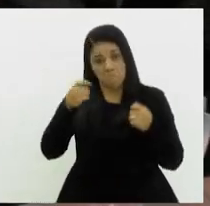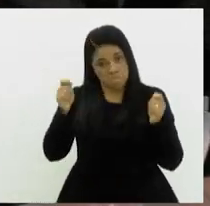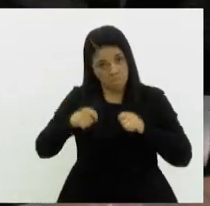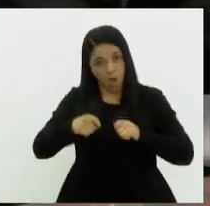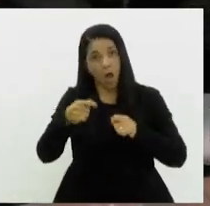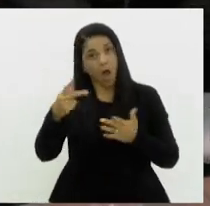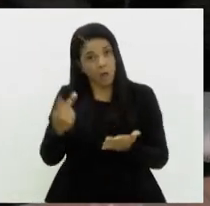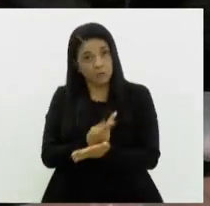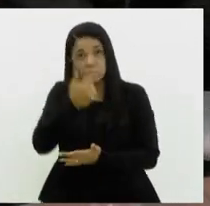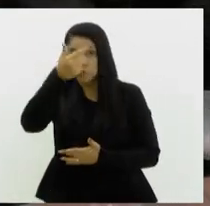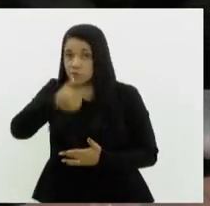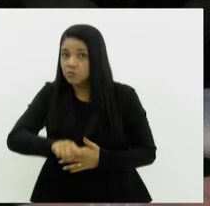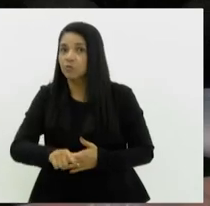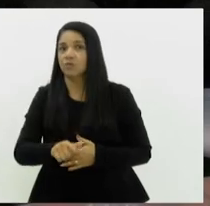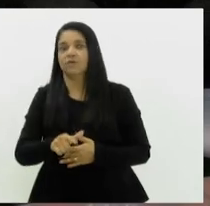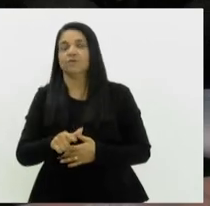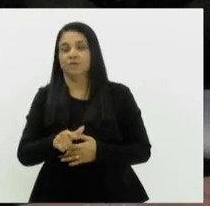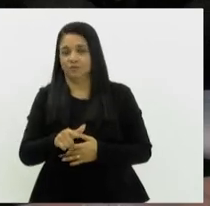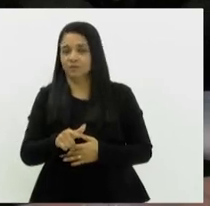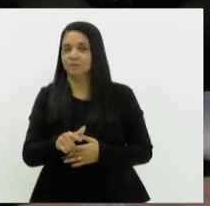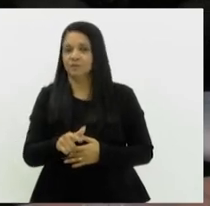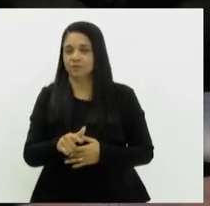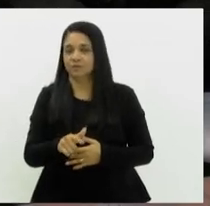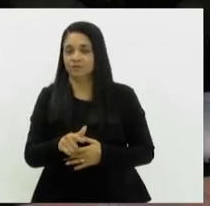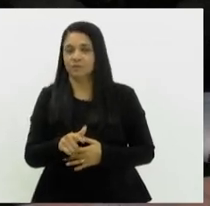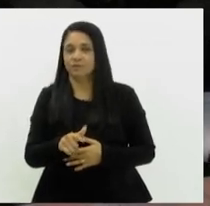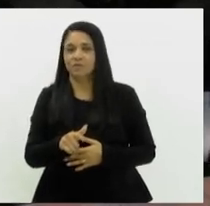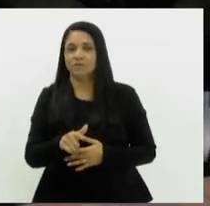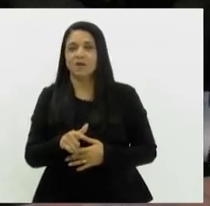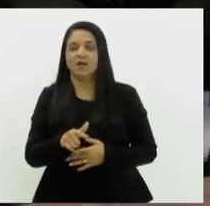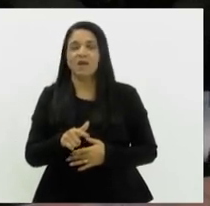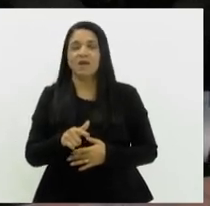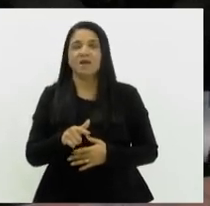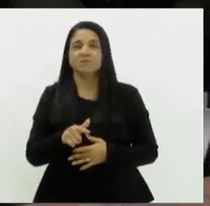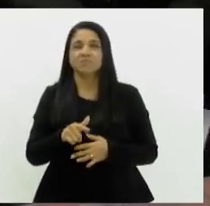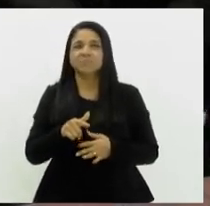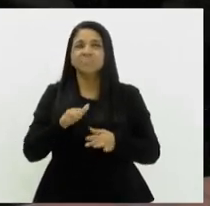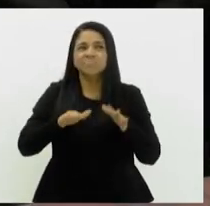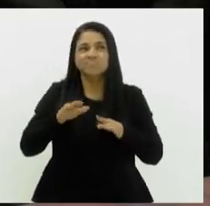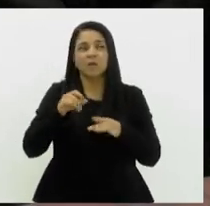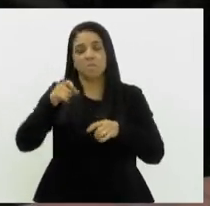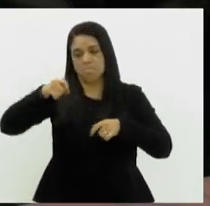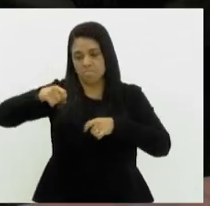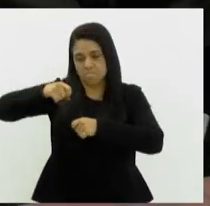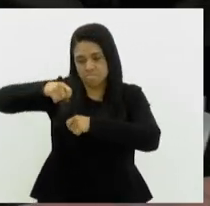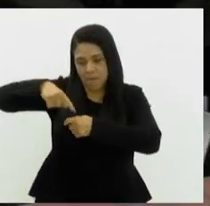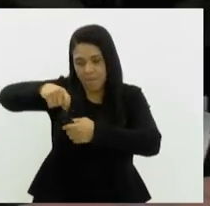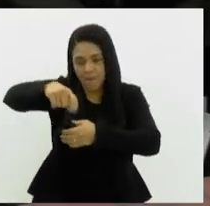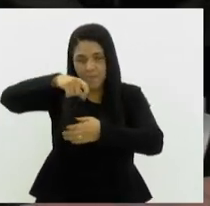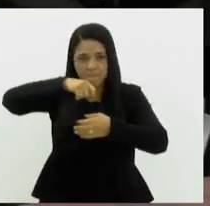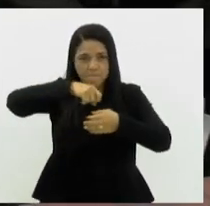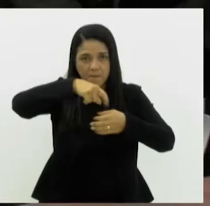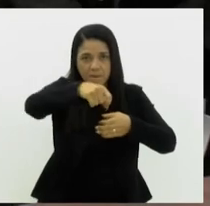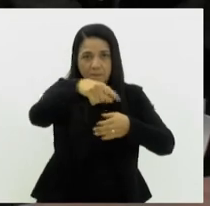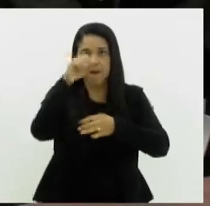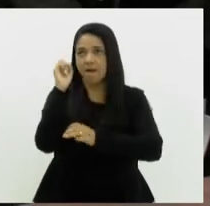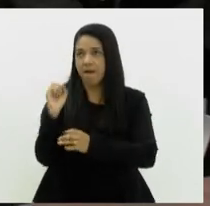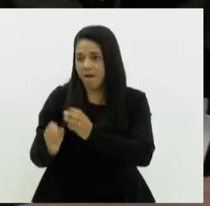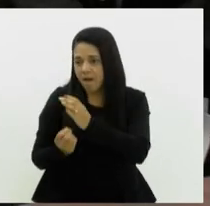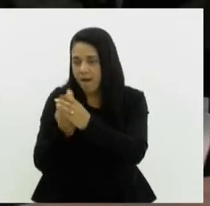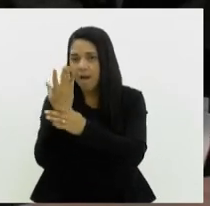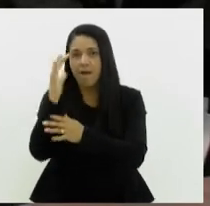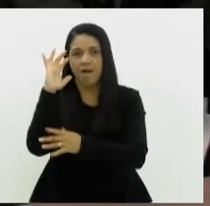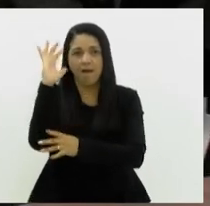situações. Então, muitas vezes, quando a gente fala de reflorestamento, de criar áreas de prevenção